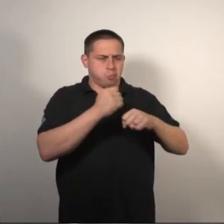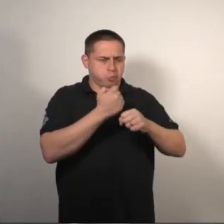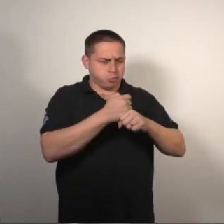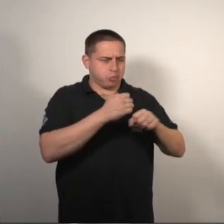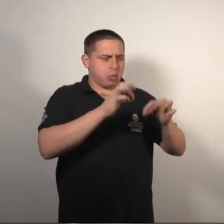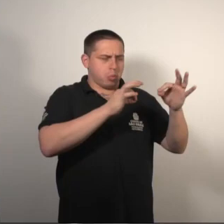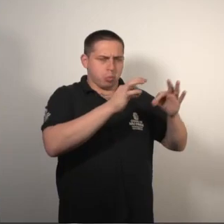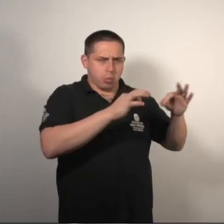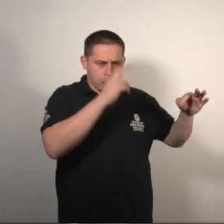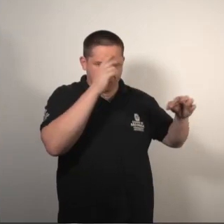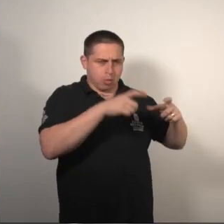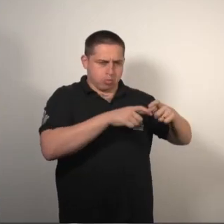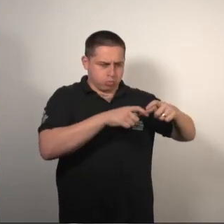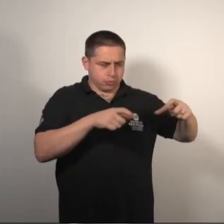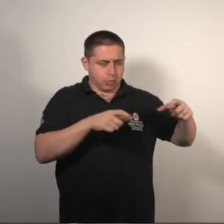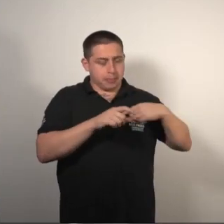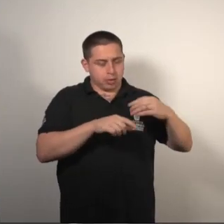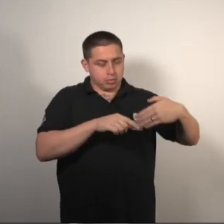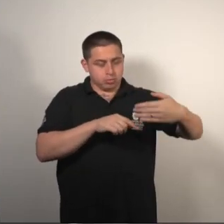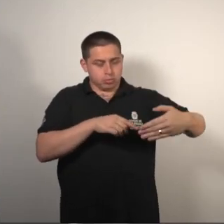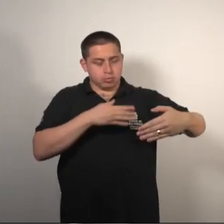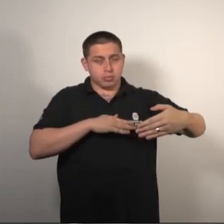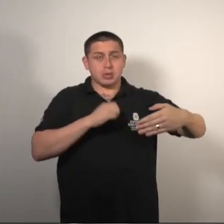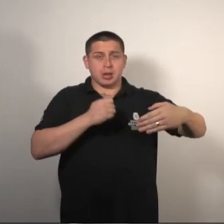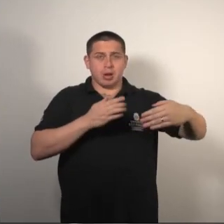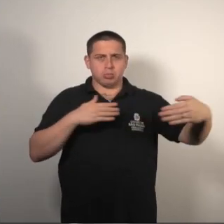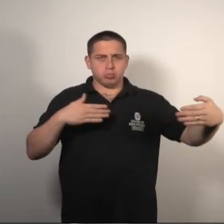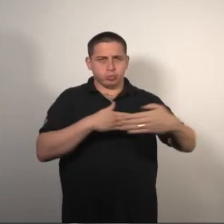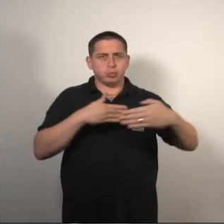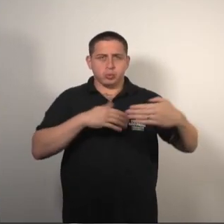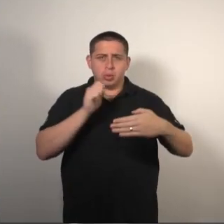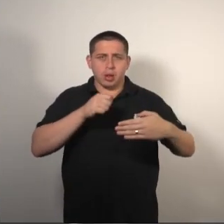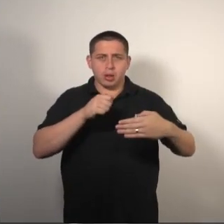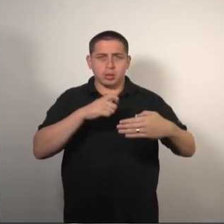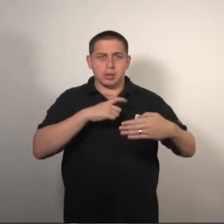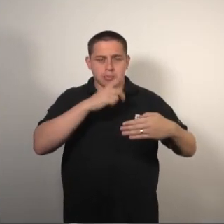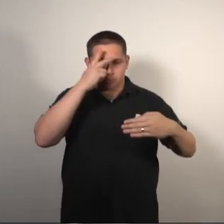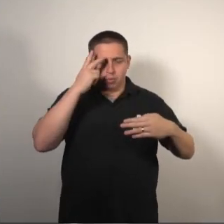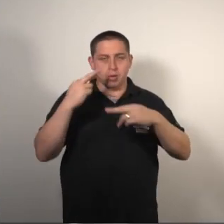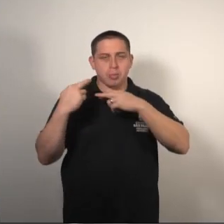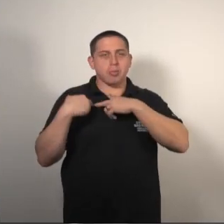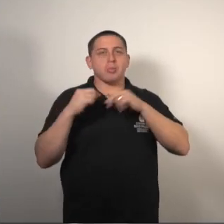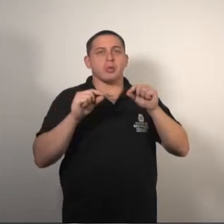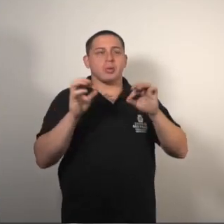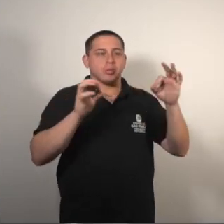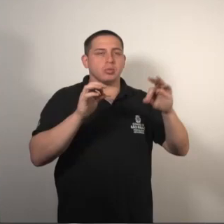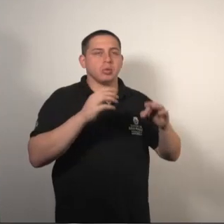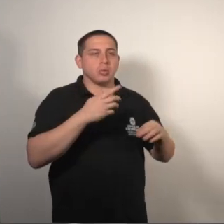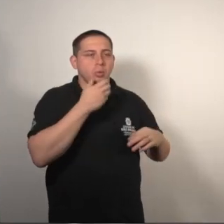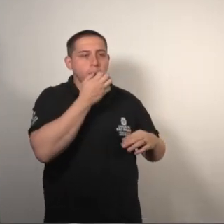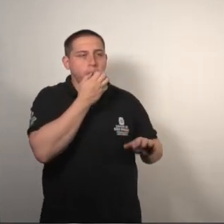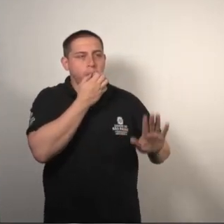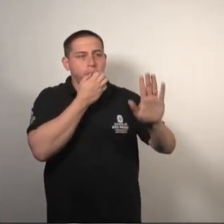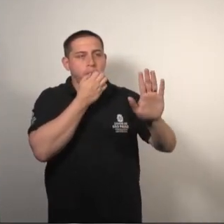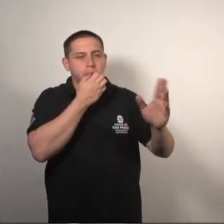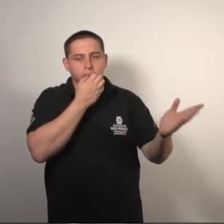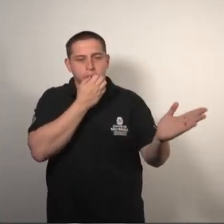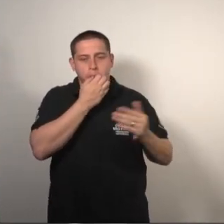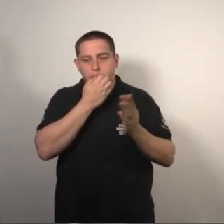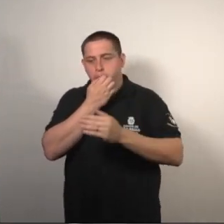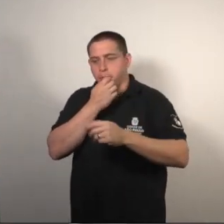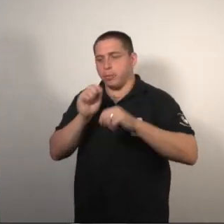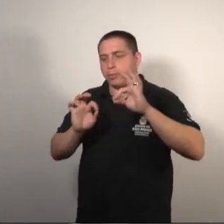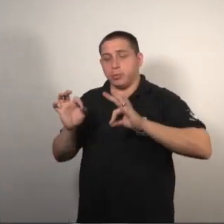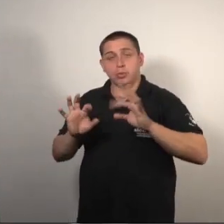bem pragmática, as empresas, todas as empresas tem como auxílio o PDDT, ou